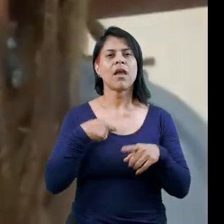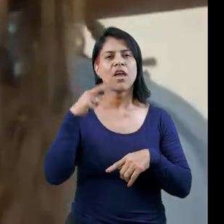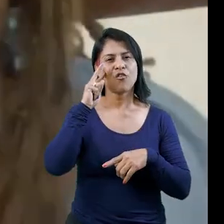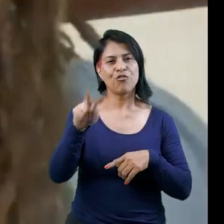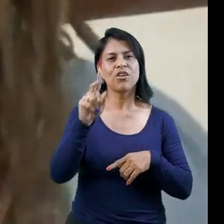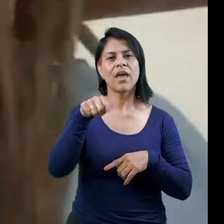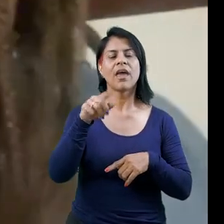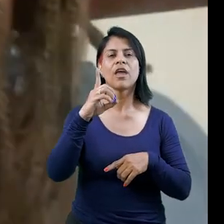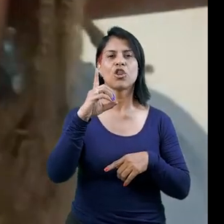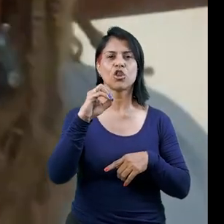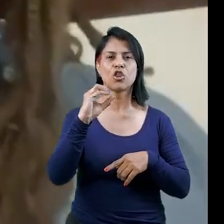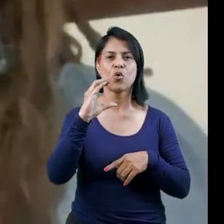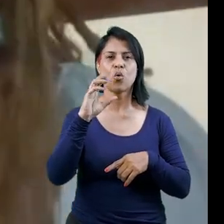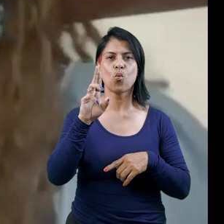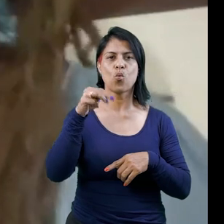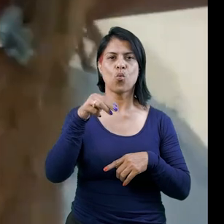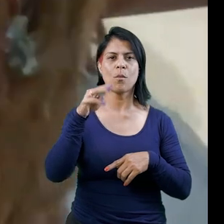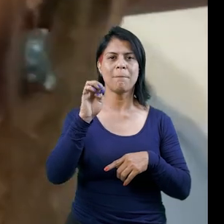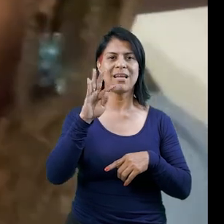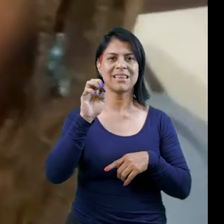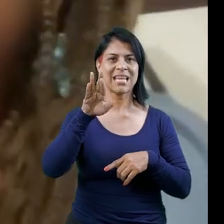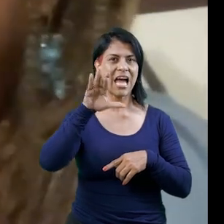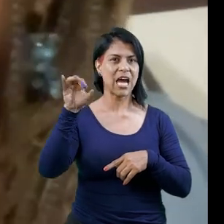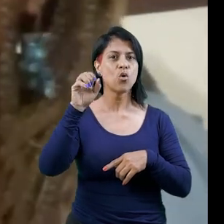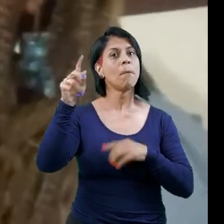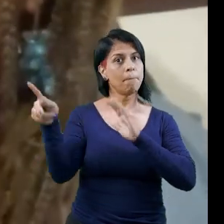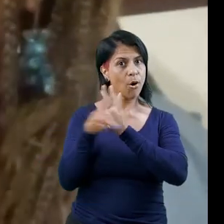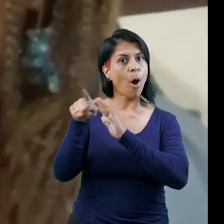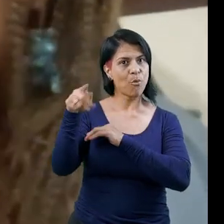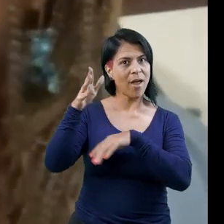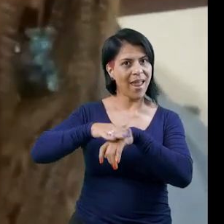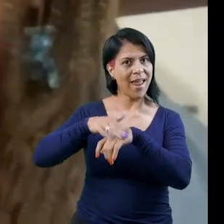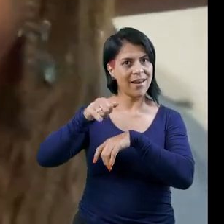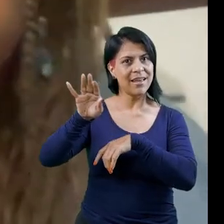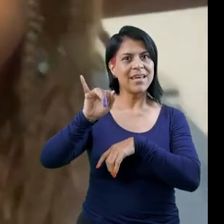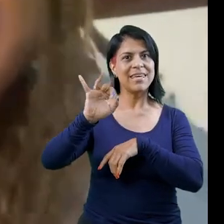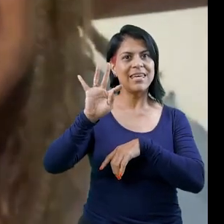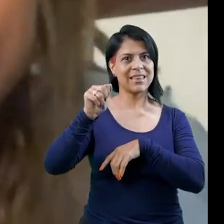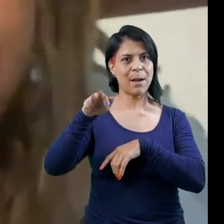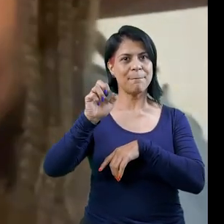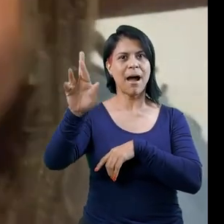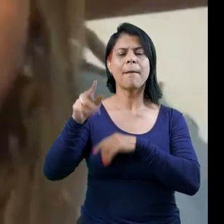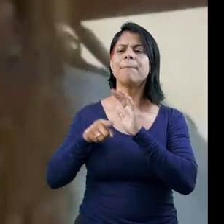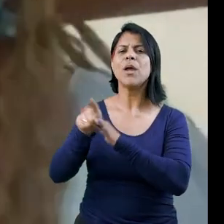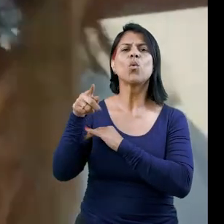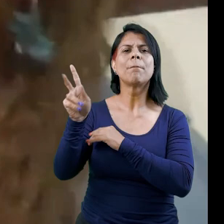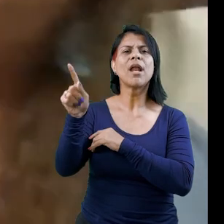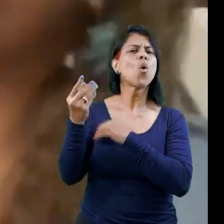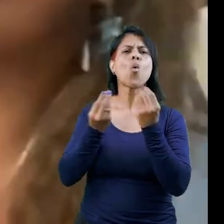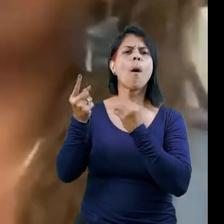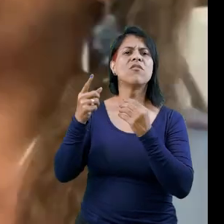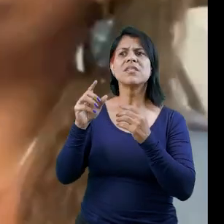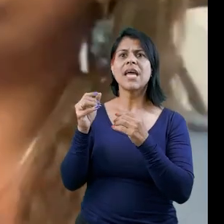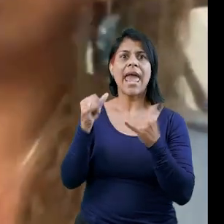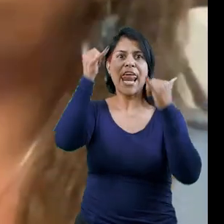eu vou mandar também, do próprio Itamar, é engraçado que alguém pergunta assim: Itamar, de onde você tira tanta energia? E ele fala: